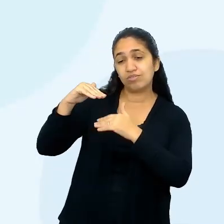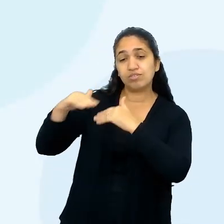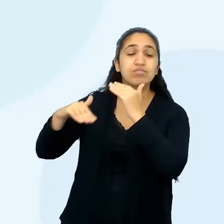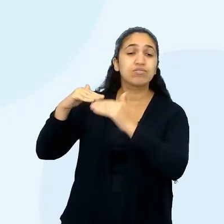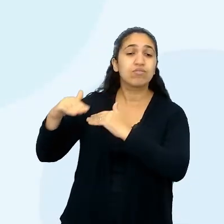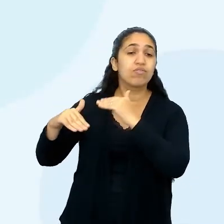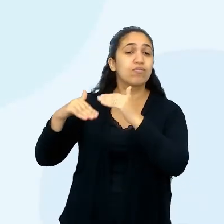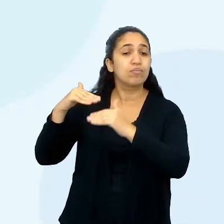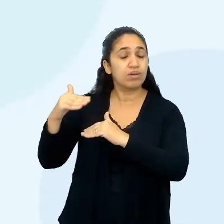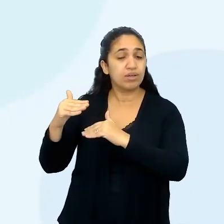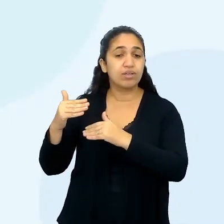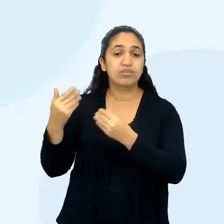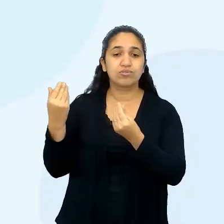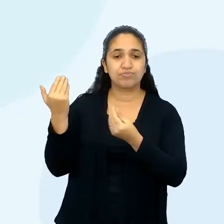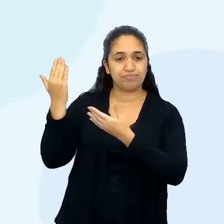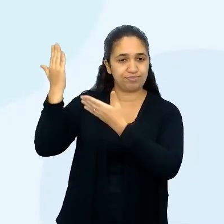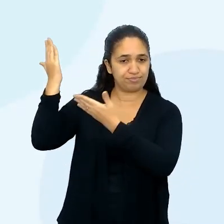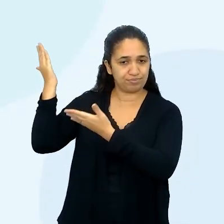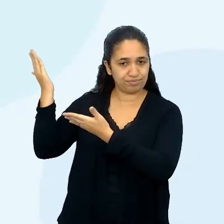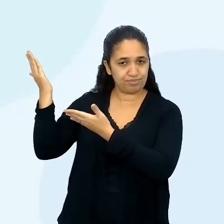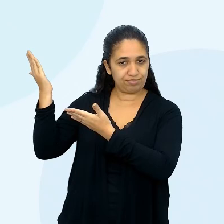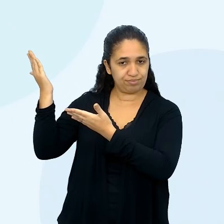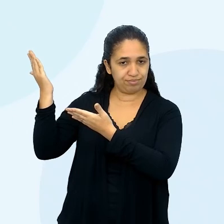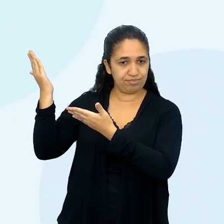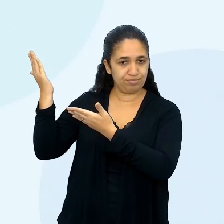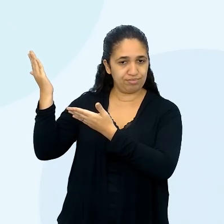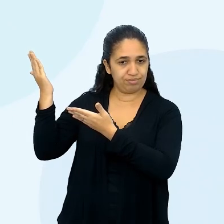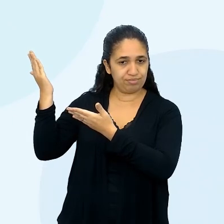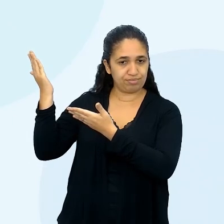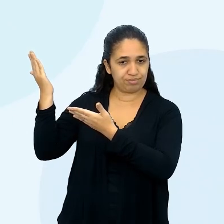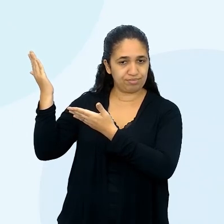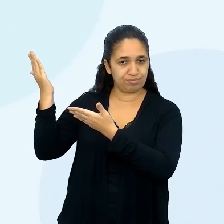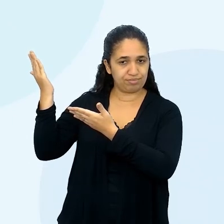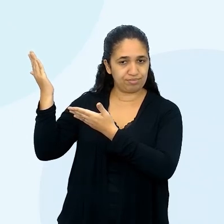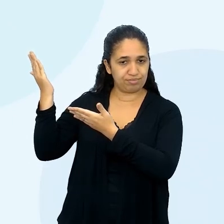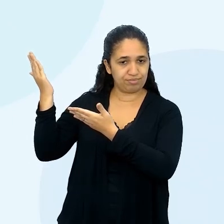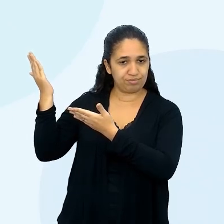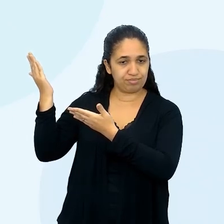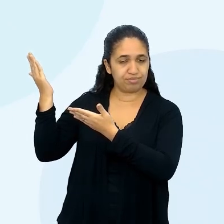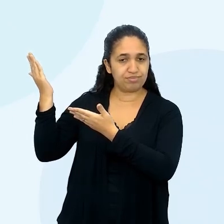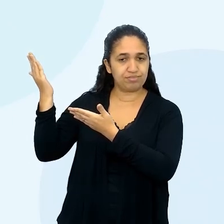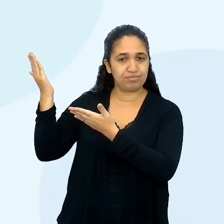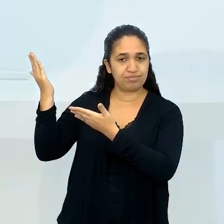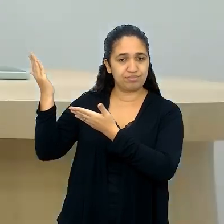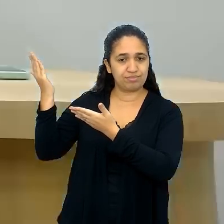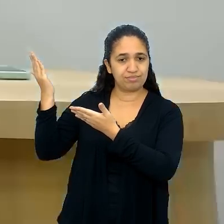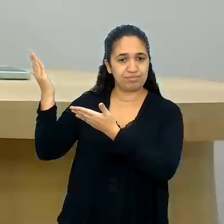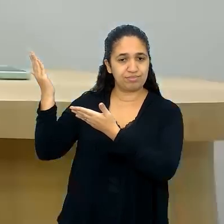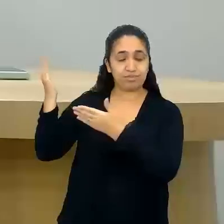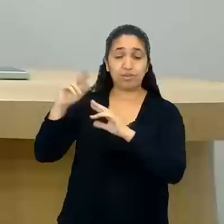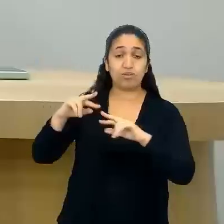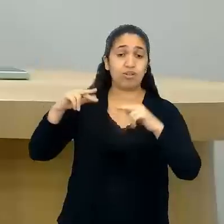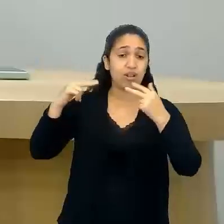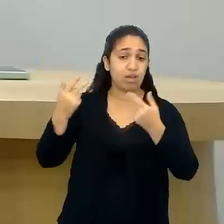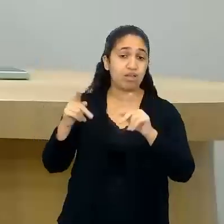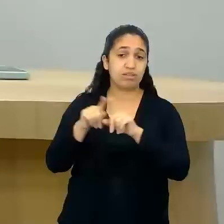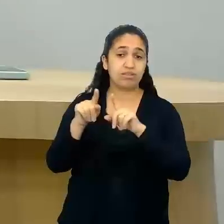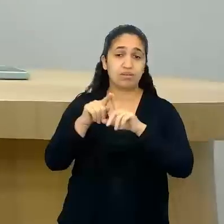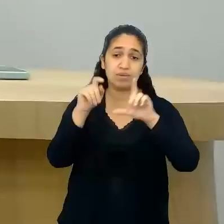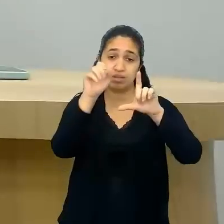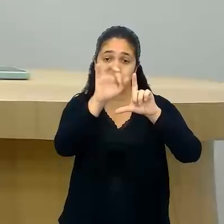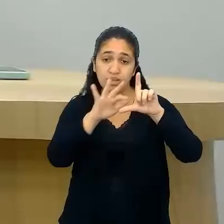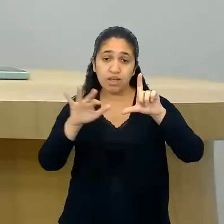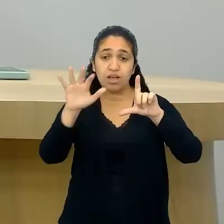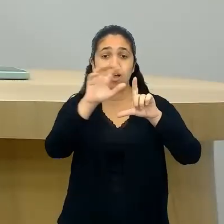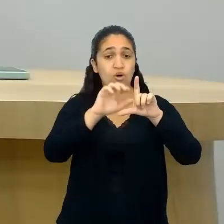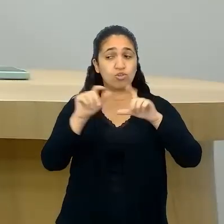desenvolvimentos, né, dessa formação do solo. Tá aí na tela para vocês aí, né, o link e o QR Code para